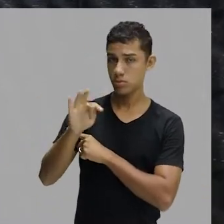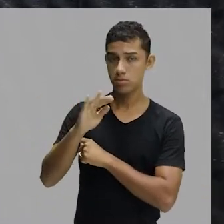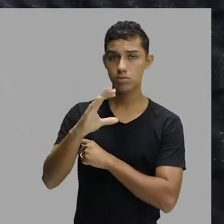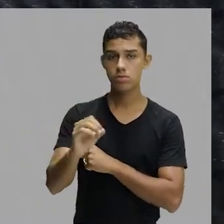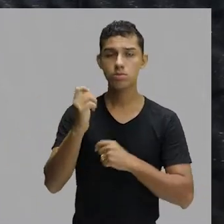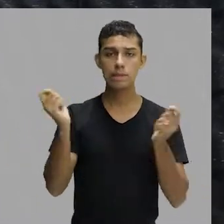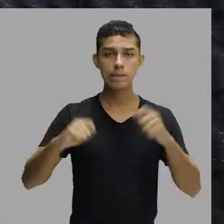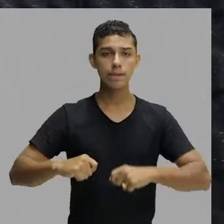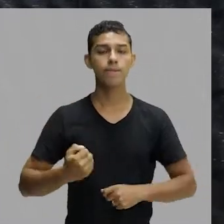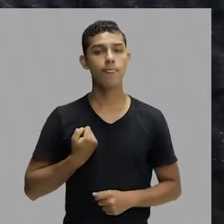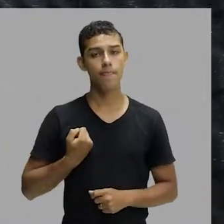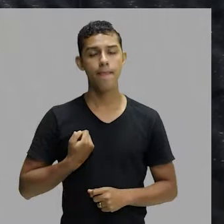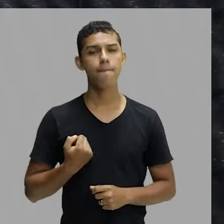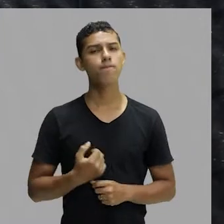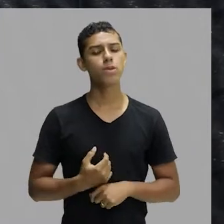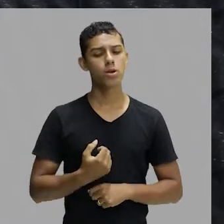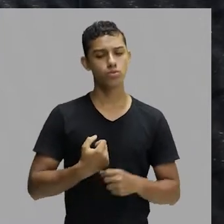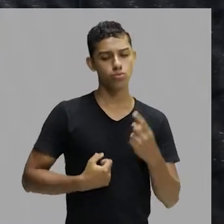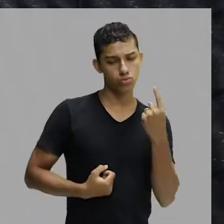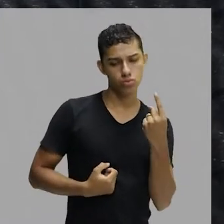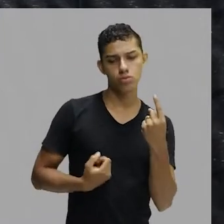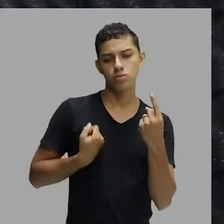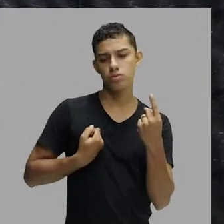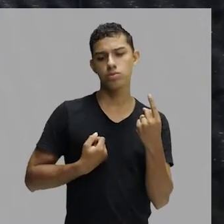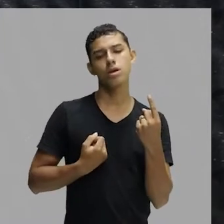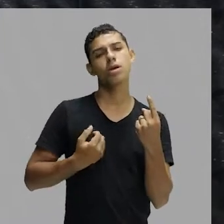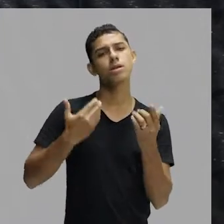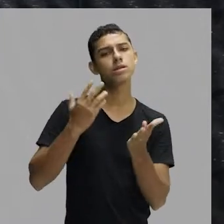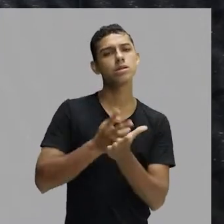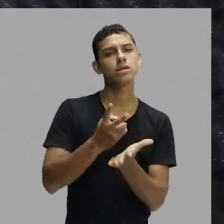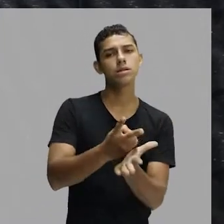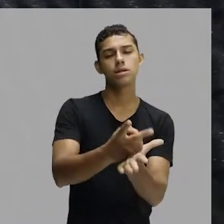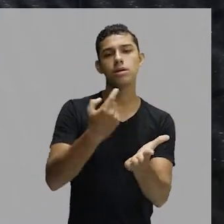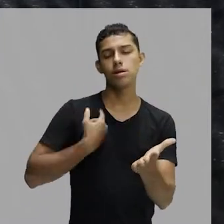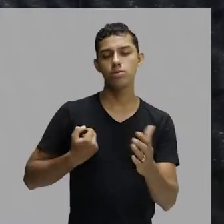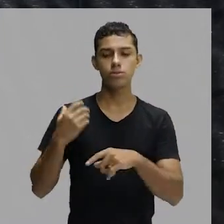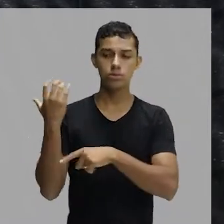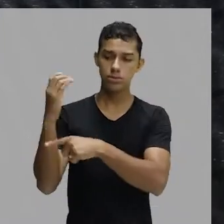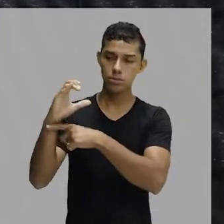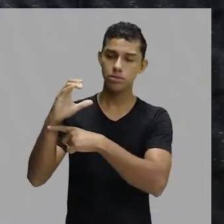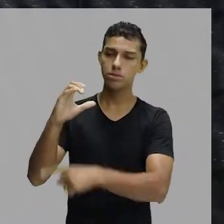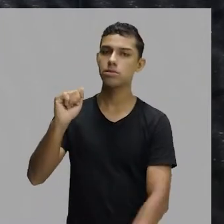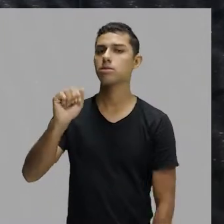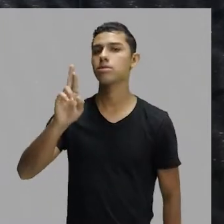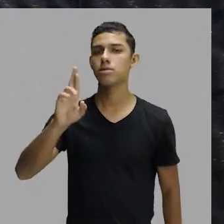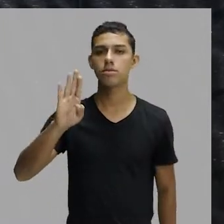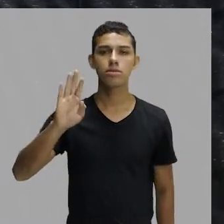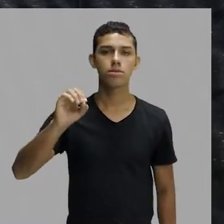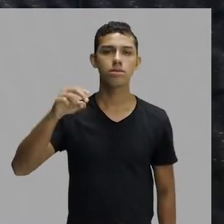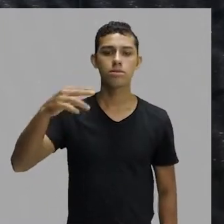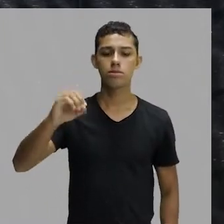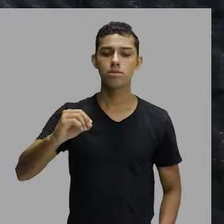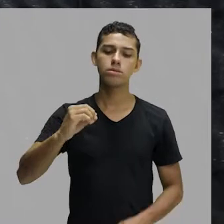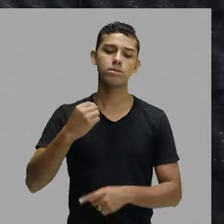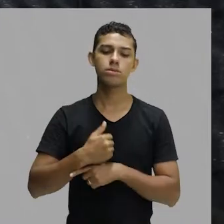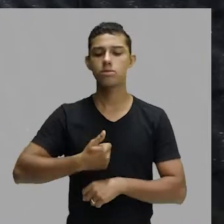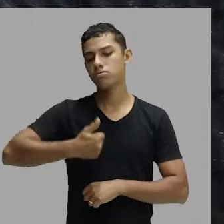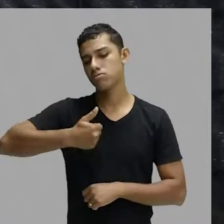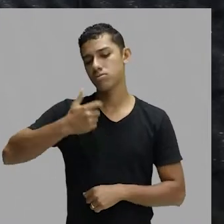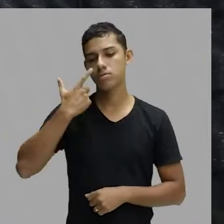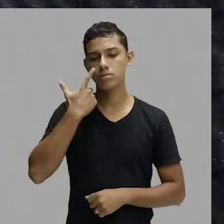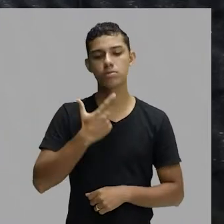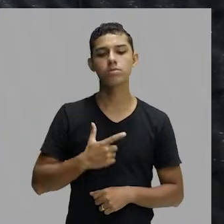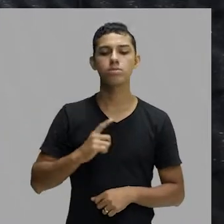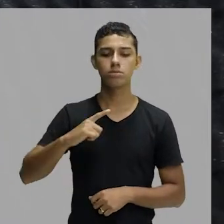numerar. E o número 1 sempre será o carbono 1 sempre será o carbono que tiver